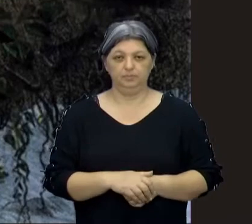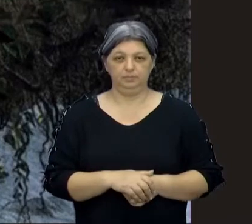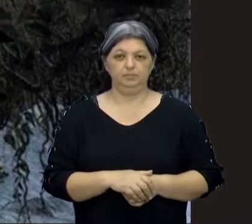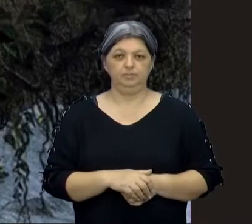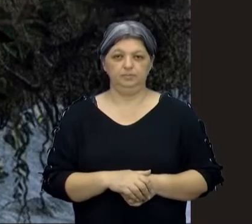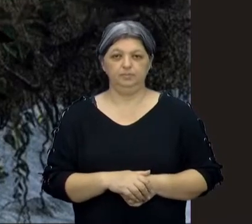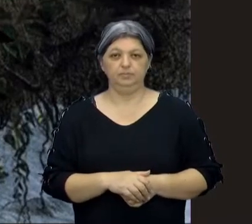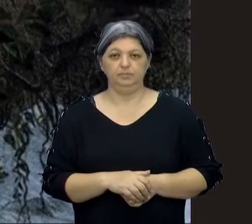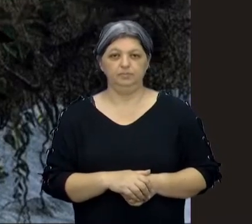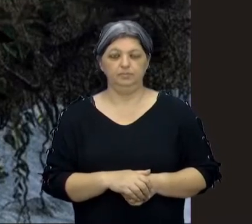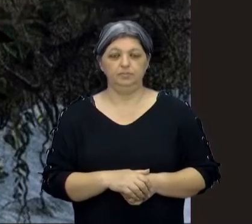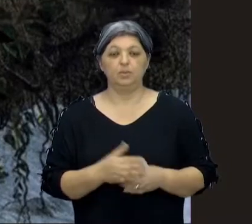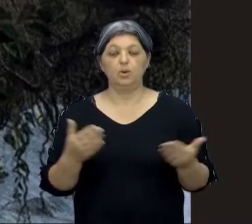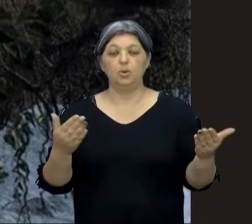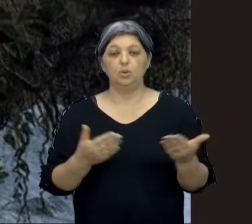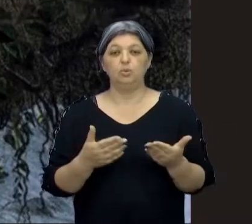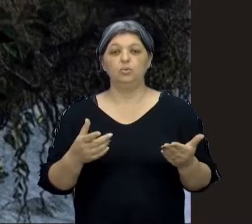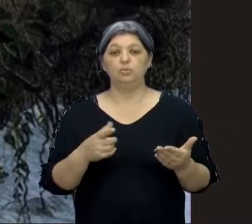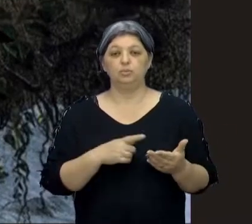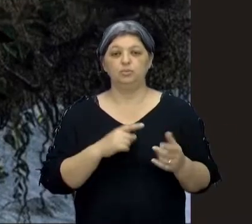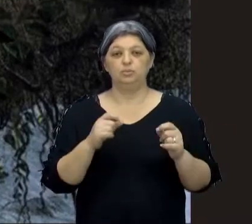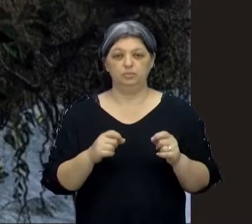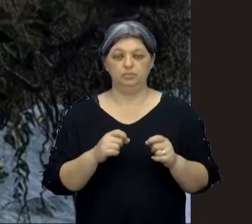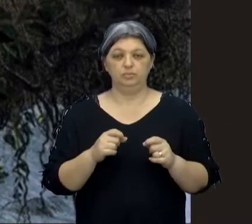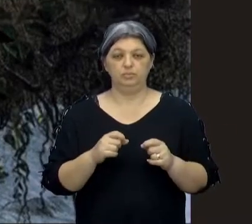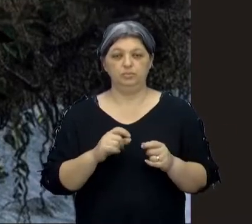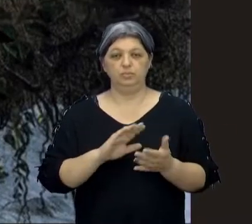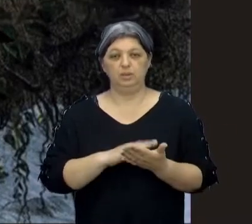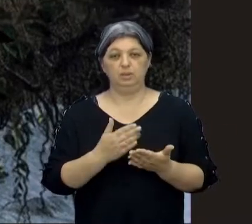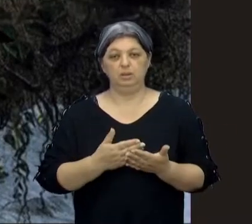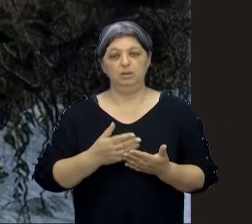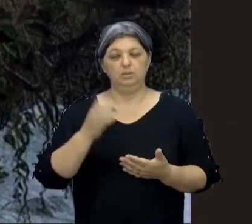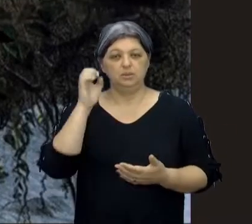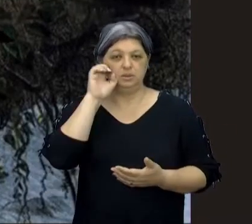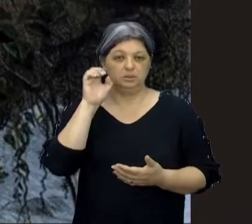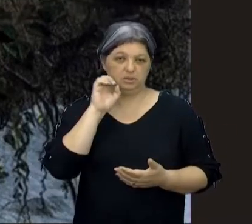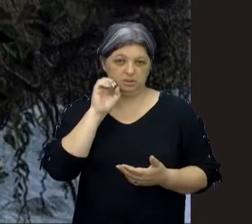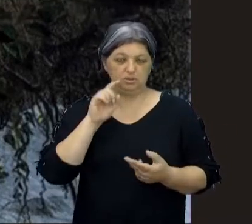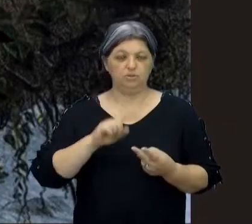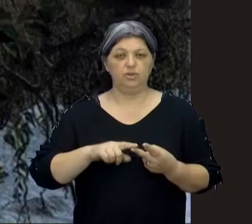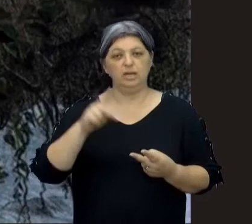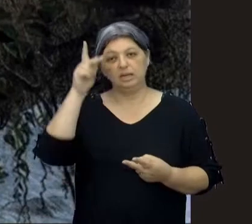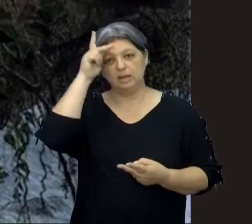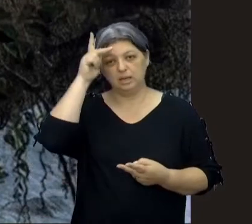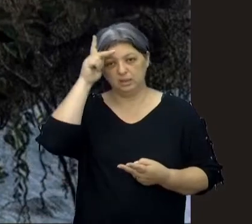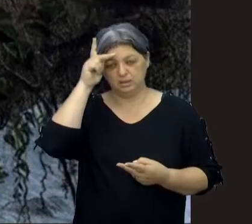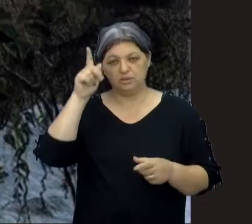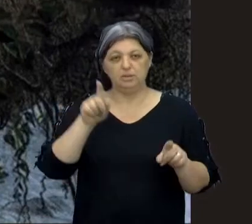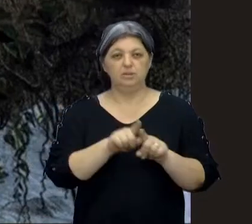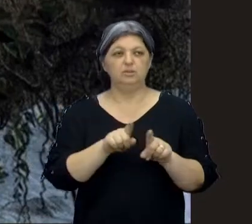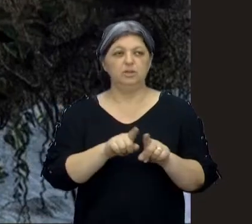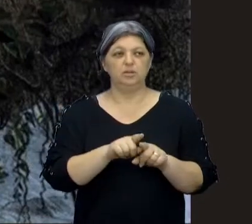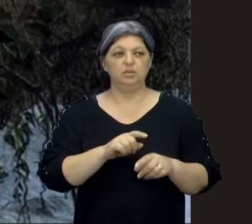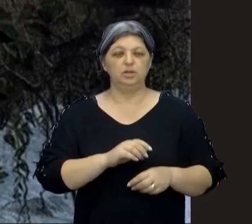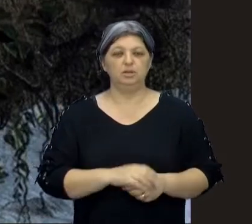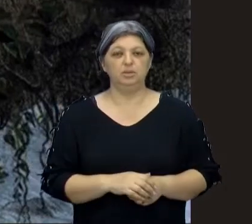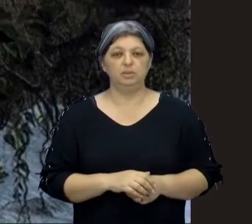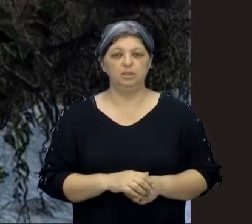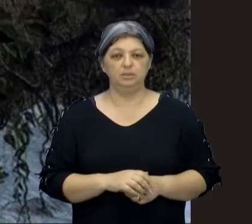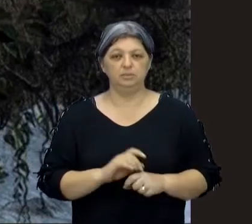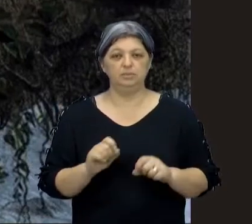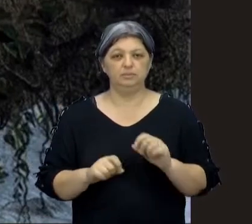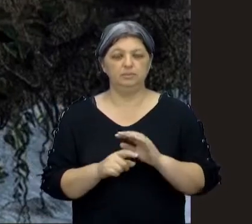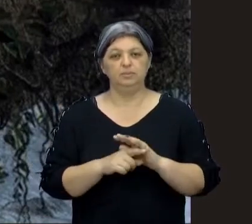de sinais hoje a gente está com a Elisângela e a Kátia elas que vão acompanhar a gente valeu